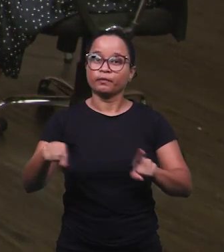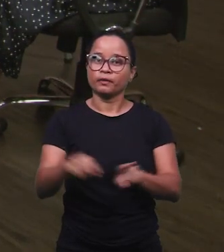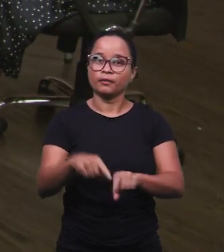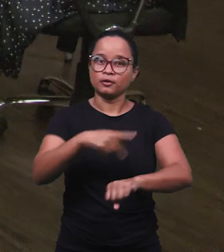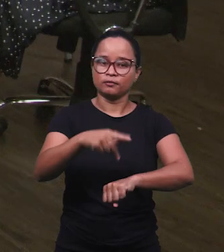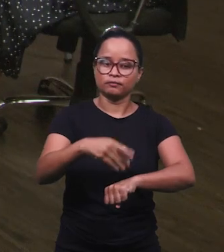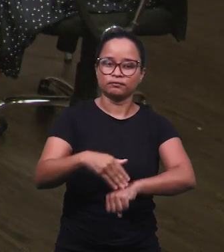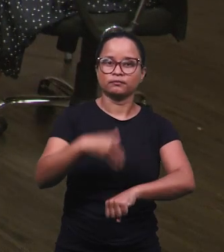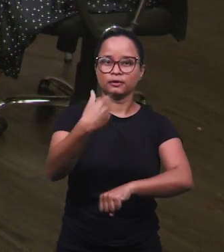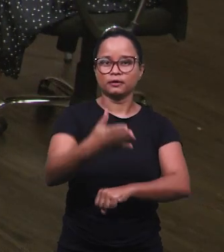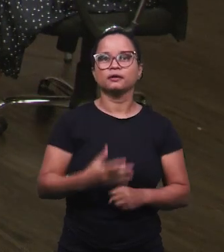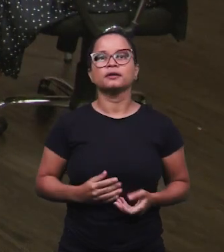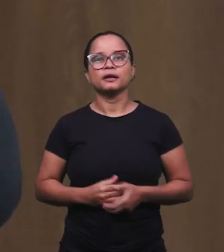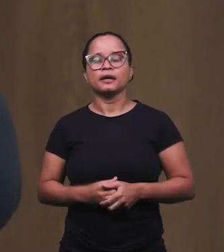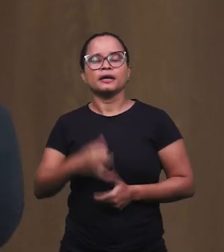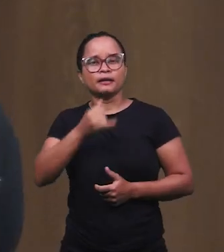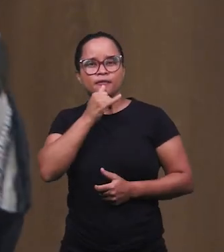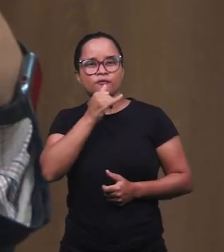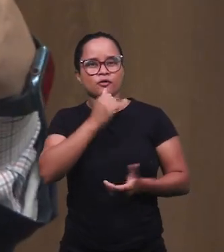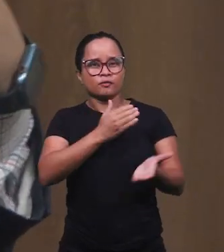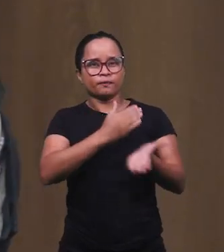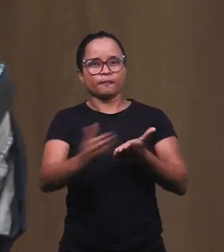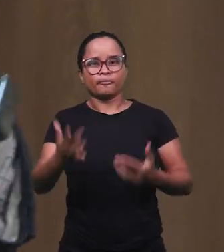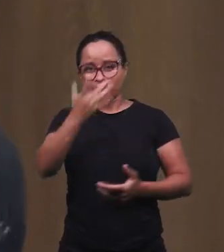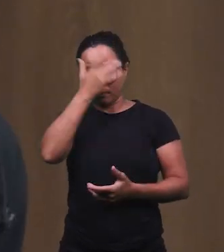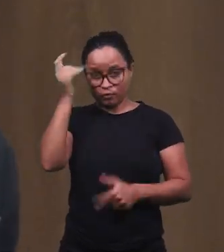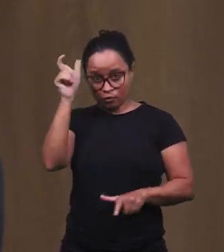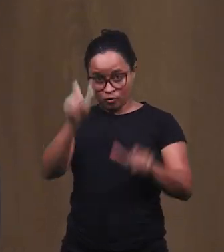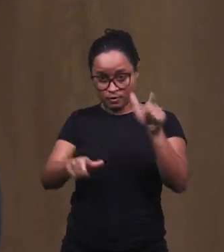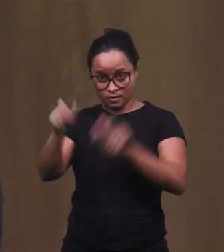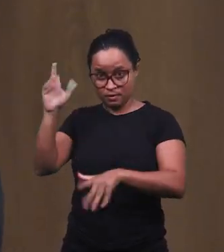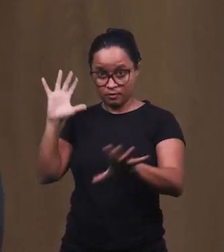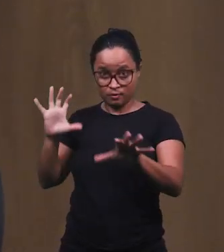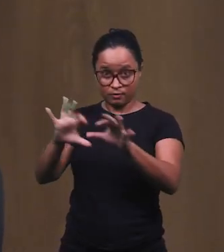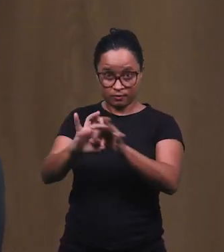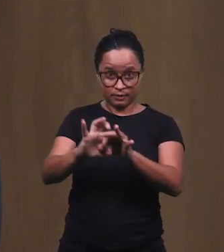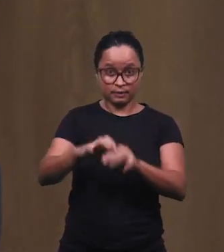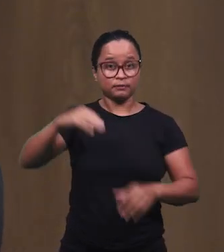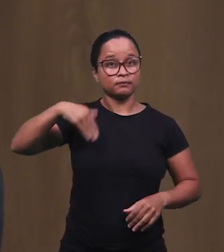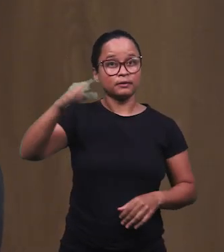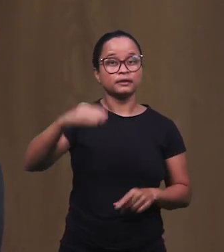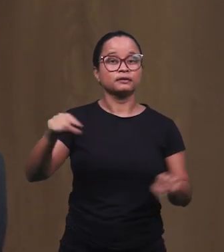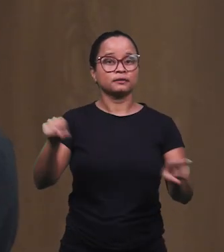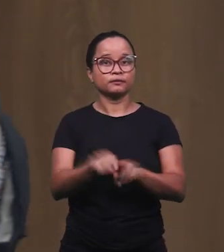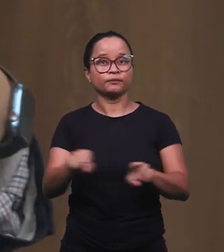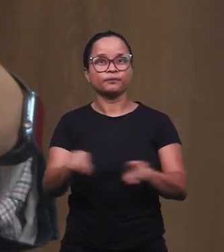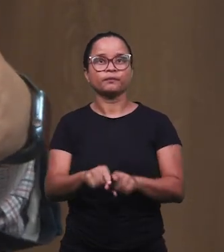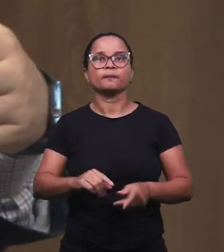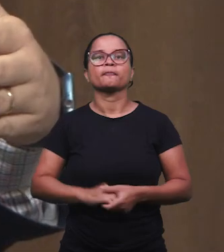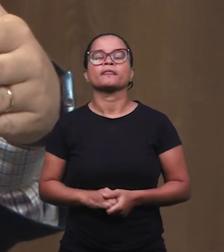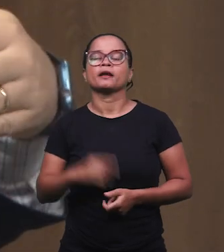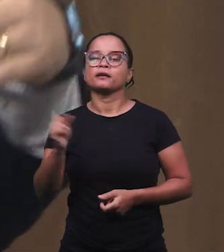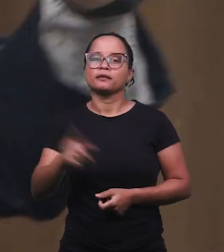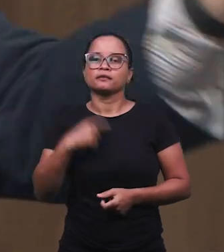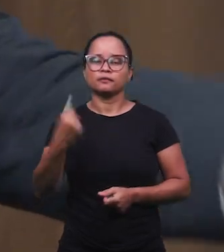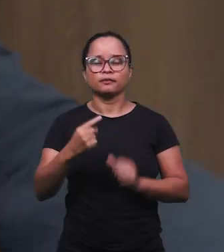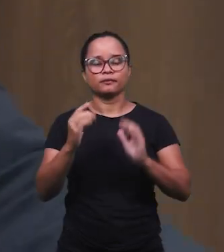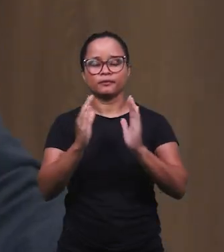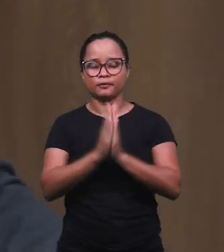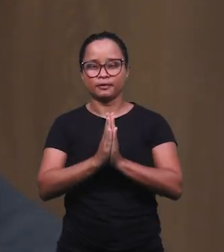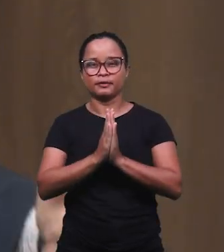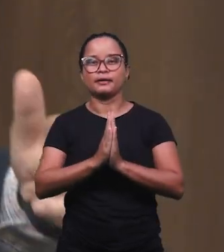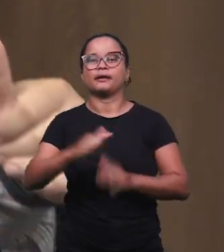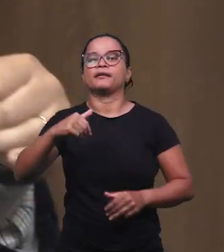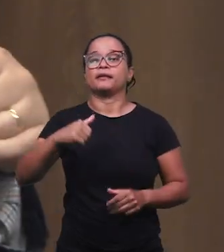eu comecei falando do exemplo, as pessoas se conectam cada vez mais e são esses laços que nos fazem orar mais